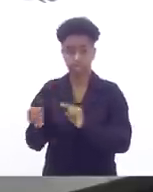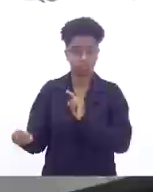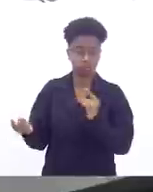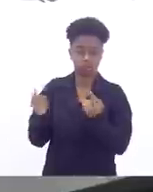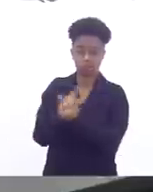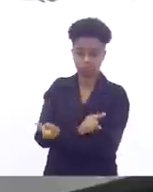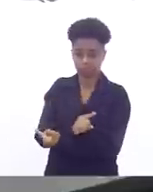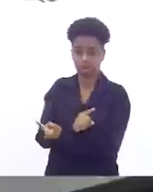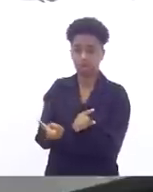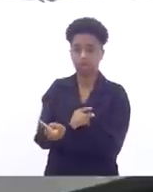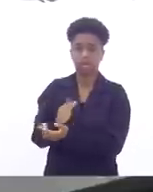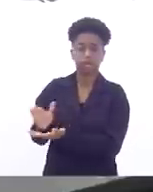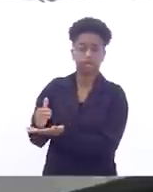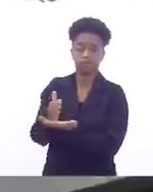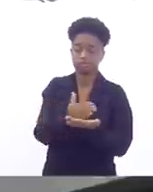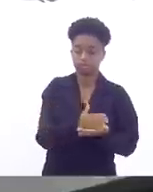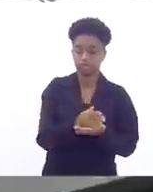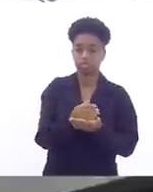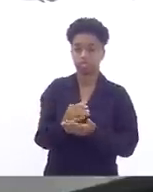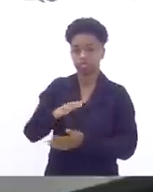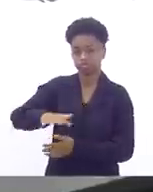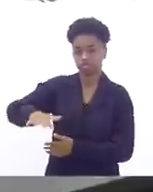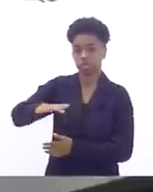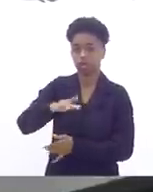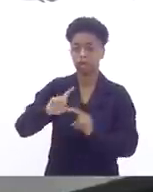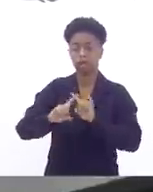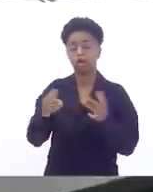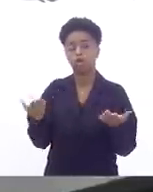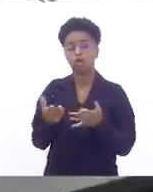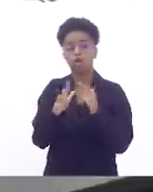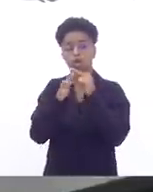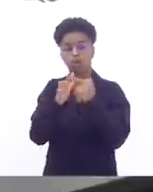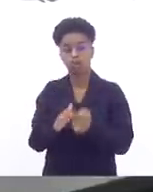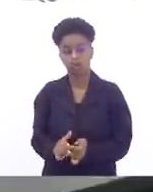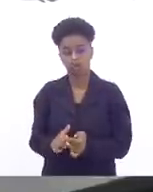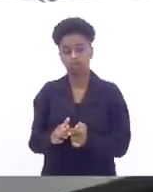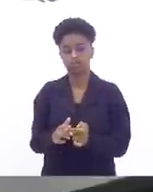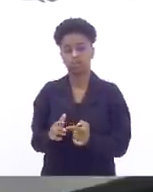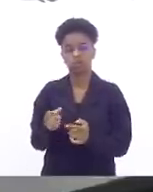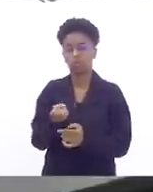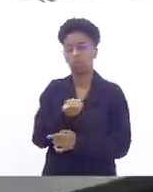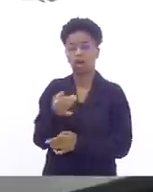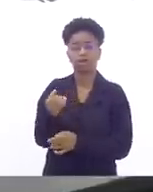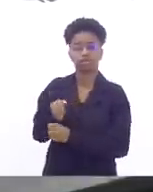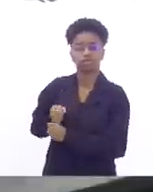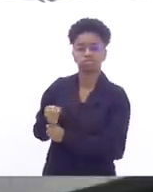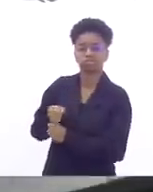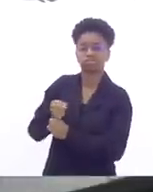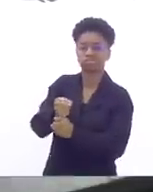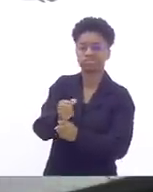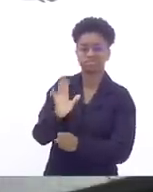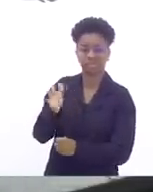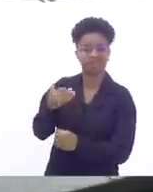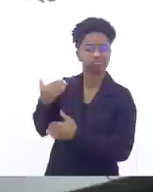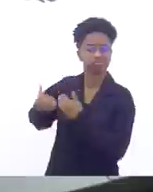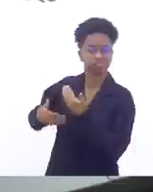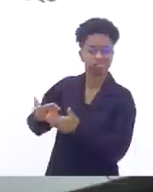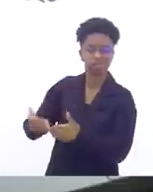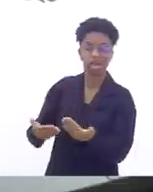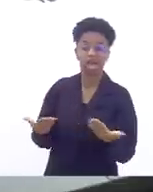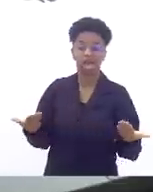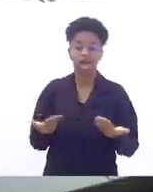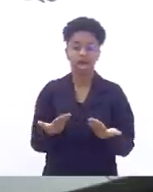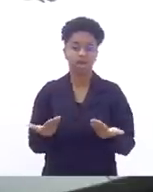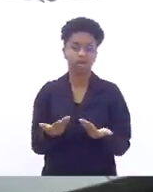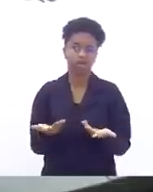para o regime geral que hoje a correção dele né Por quantos anos já se passaram se